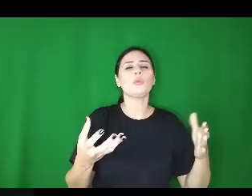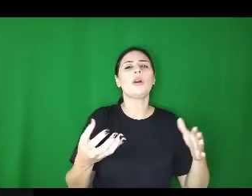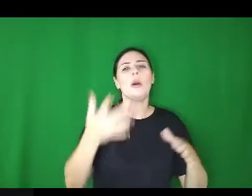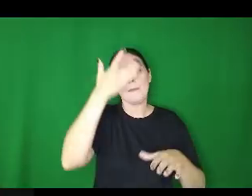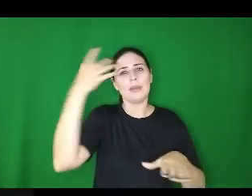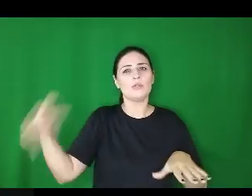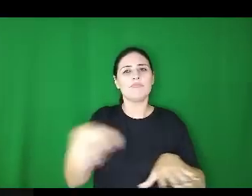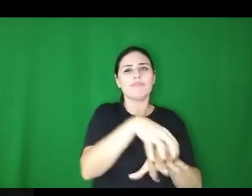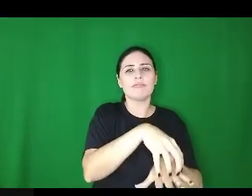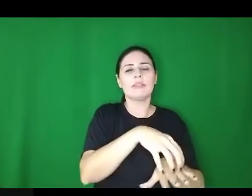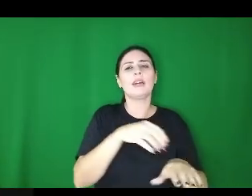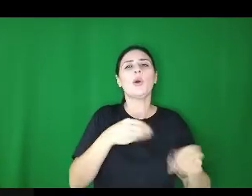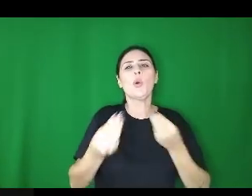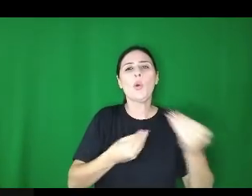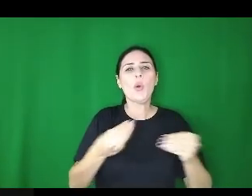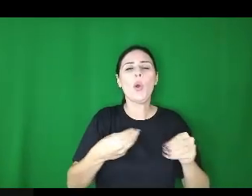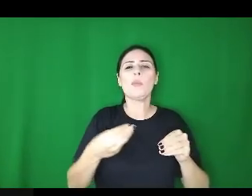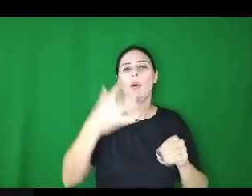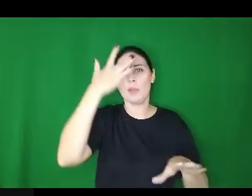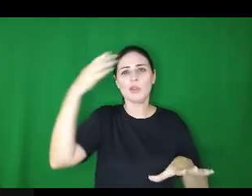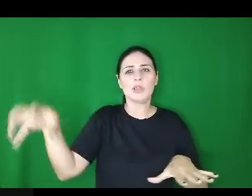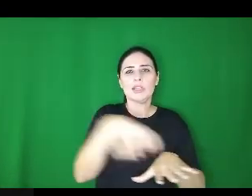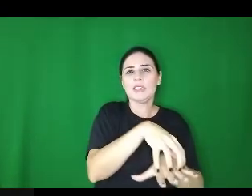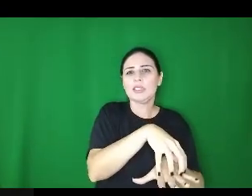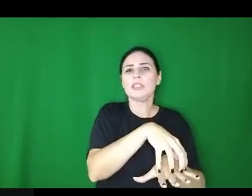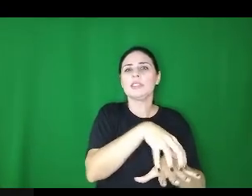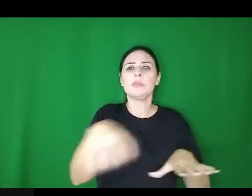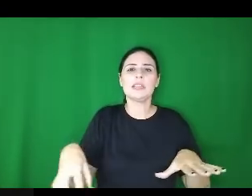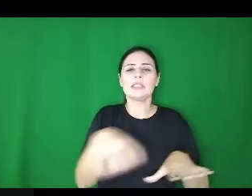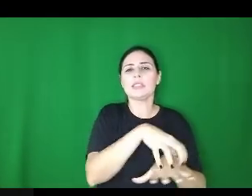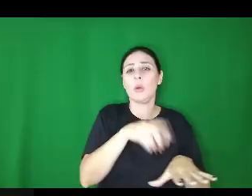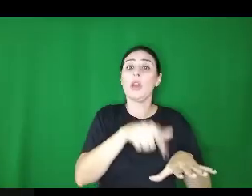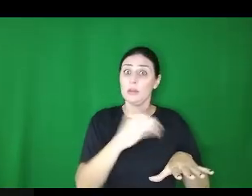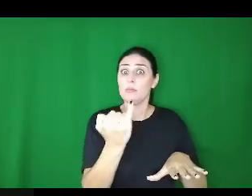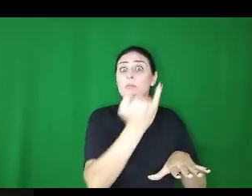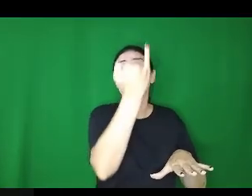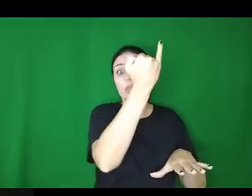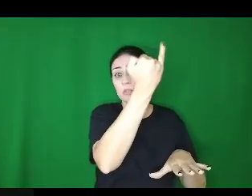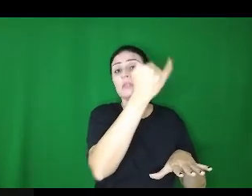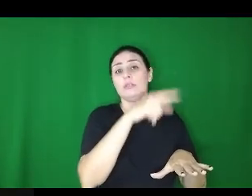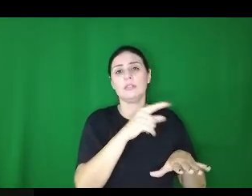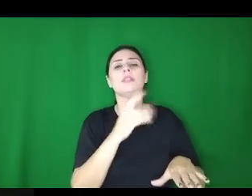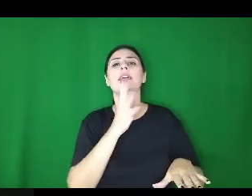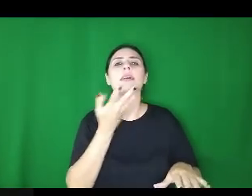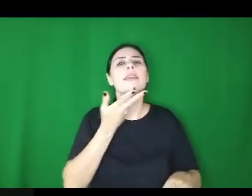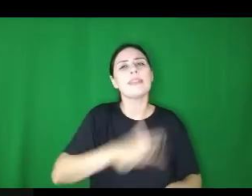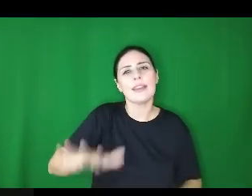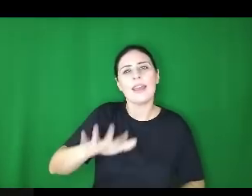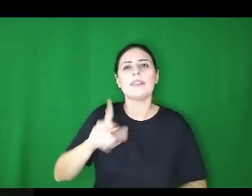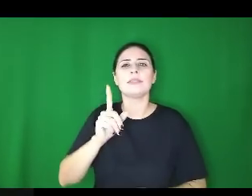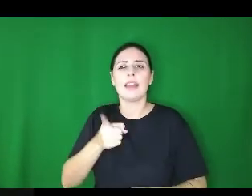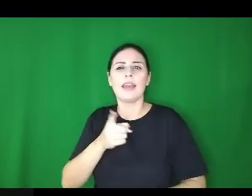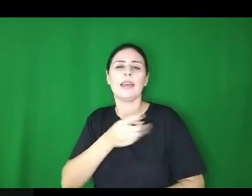importante. É questão de consciência ambiental e tudo. Mas esse conteúdo só aparece ali no terceiro ano, no quarto? Não, esse conteúdo aparece